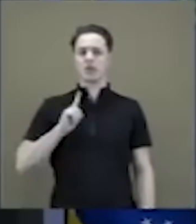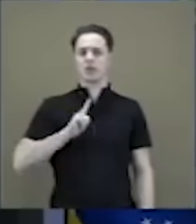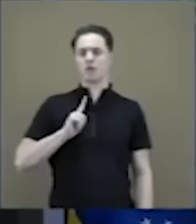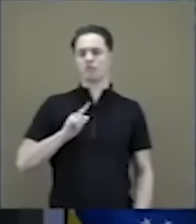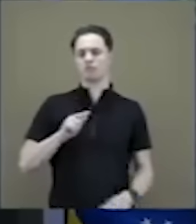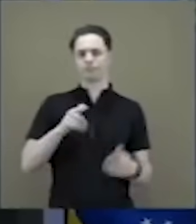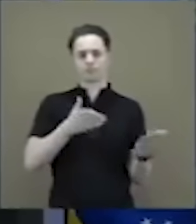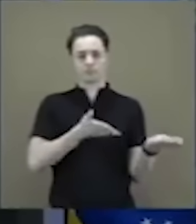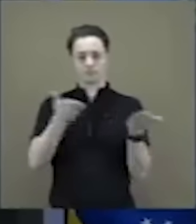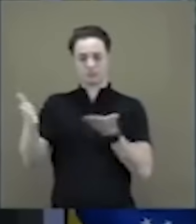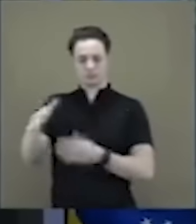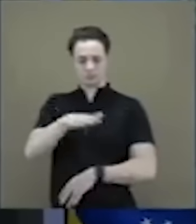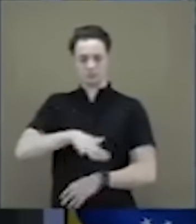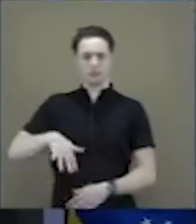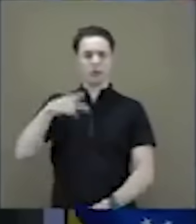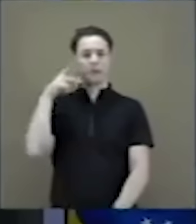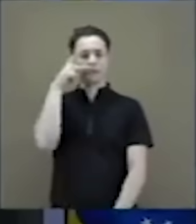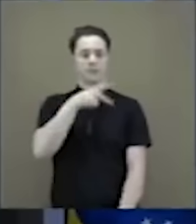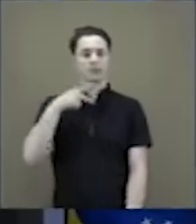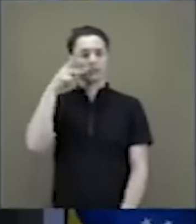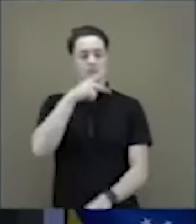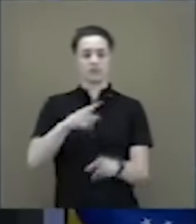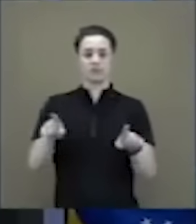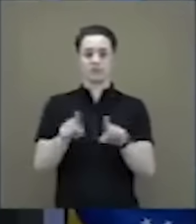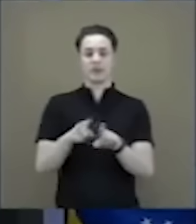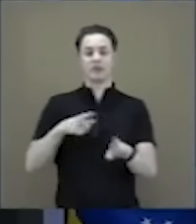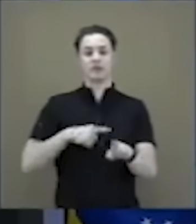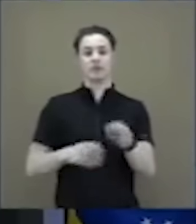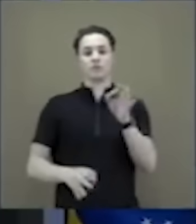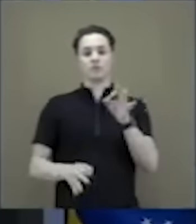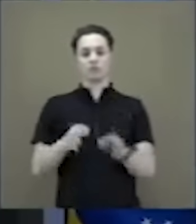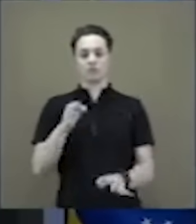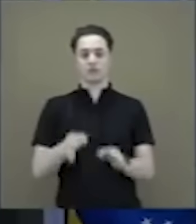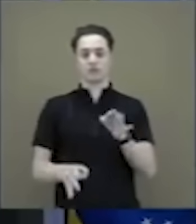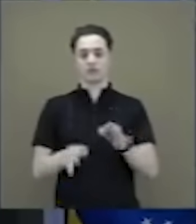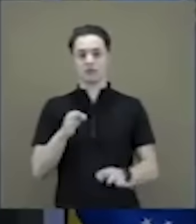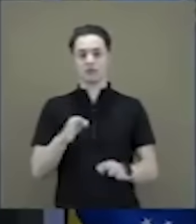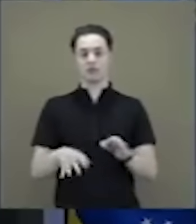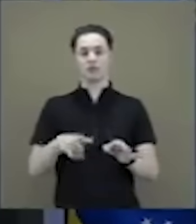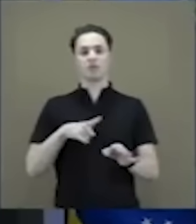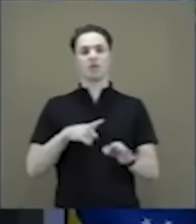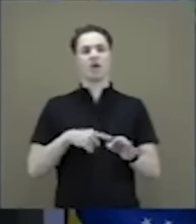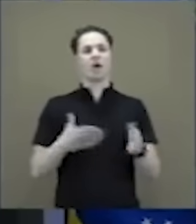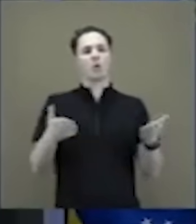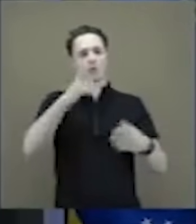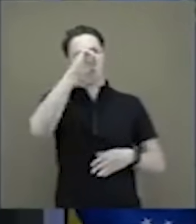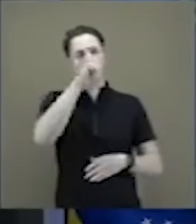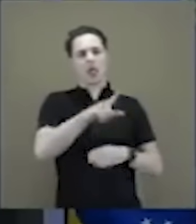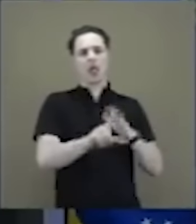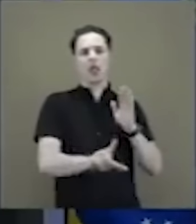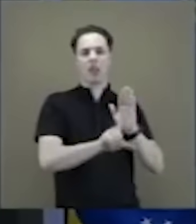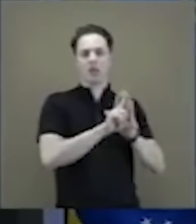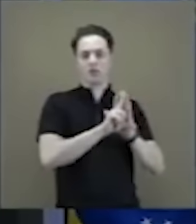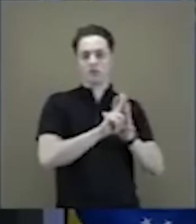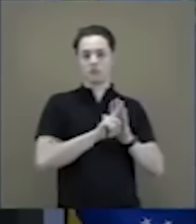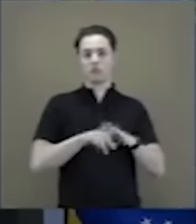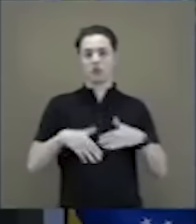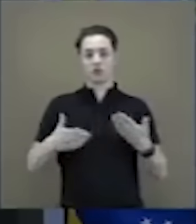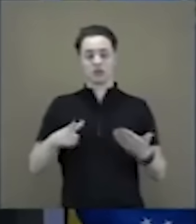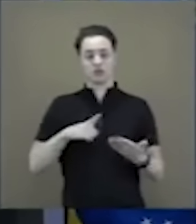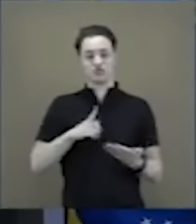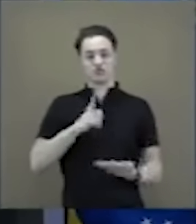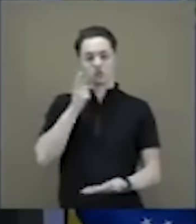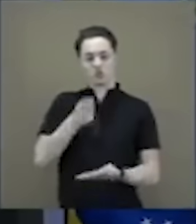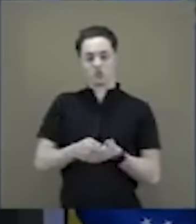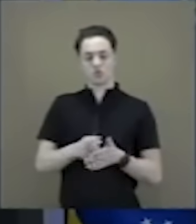no Parlamento e na esteira do Judiciário estão legislando. É um julgamento